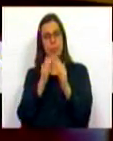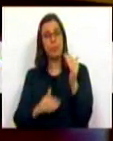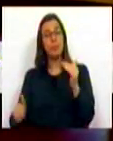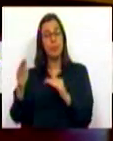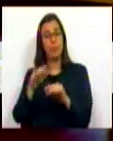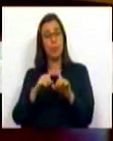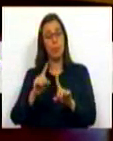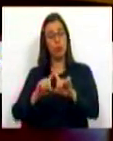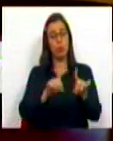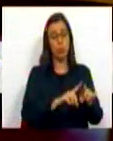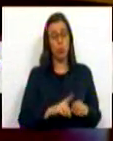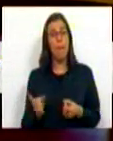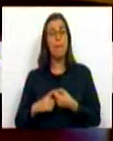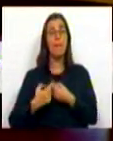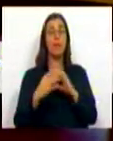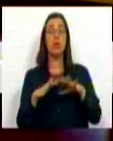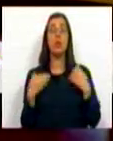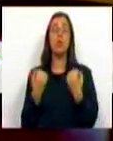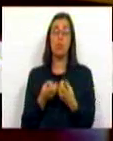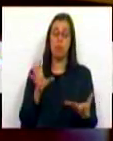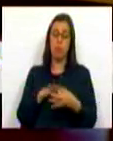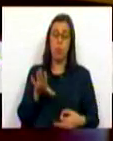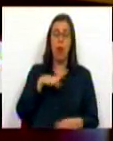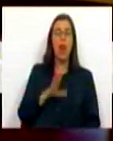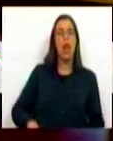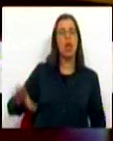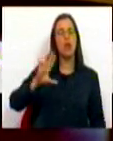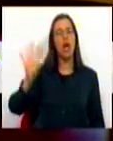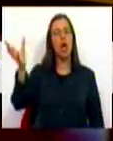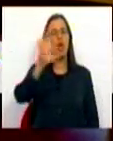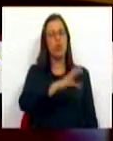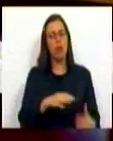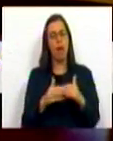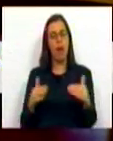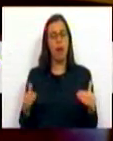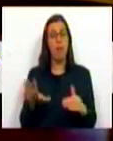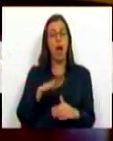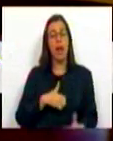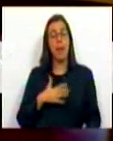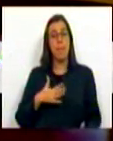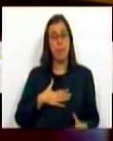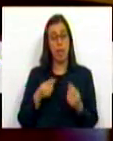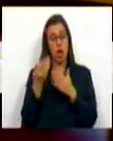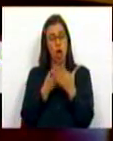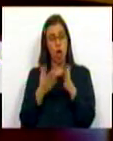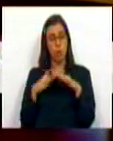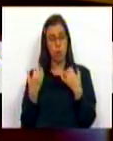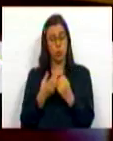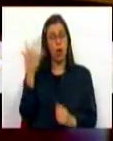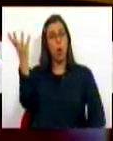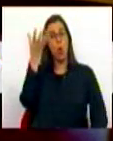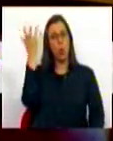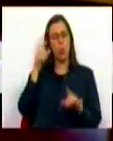superior e os diversos parceiros sociais no contexto nacional e regional, nomeadamente ao nível do tecido empresarial, económico, social,